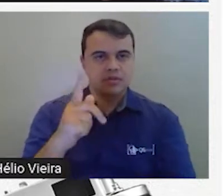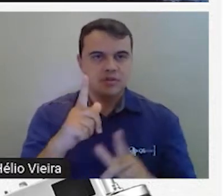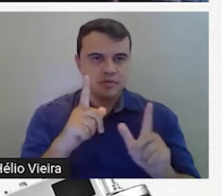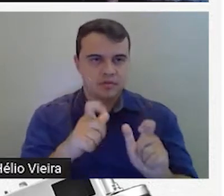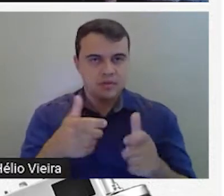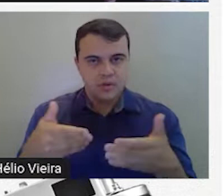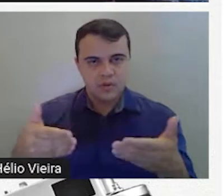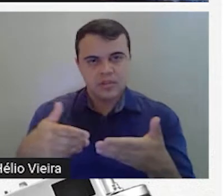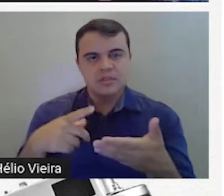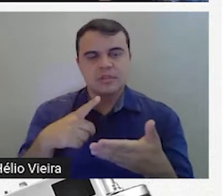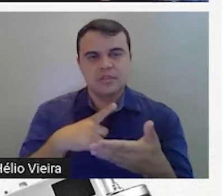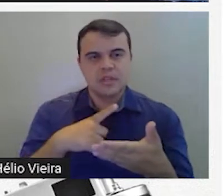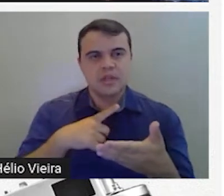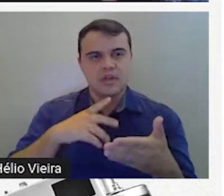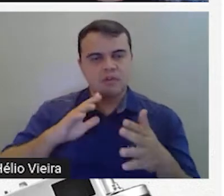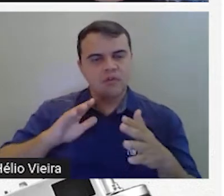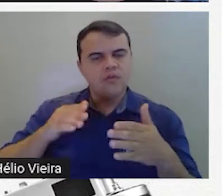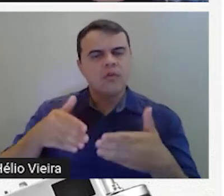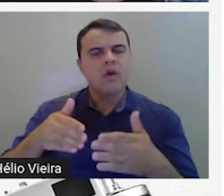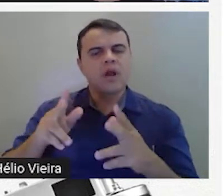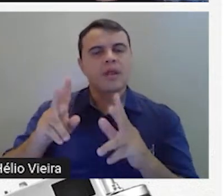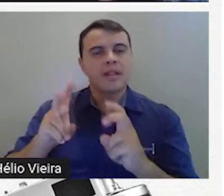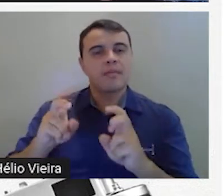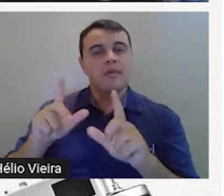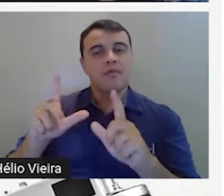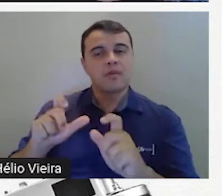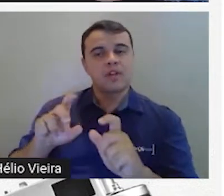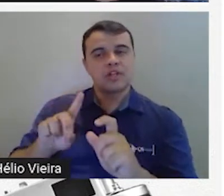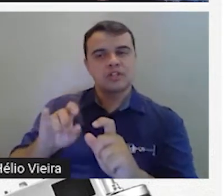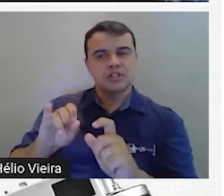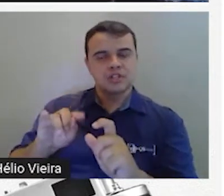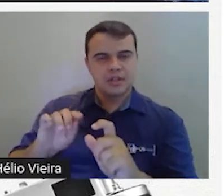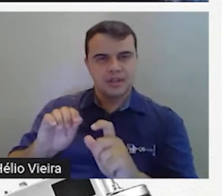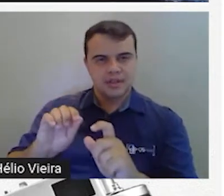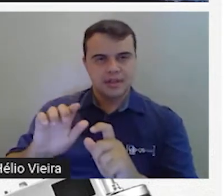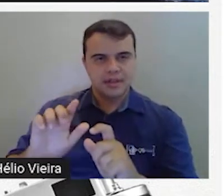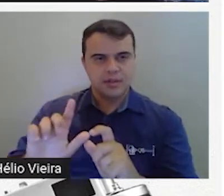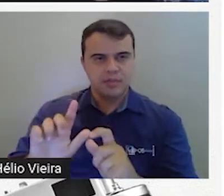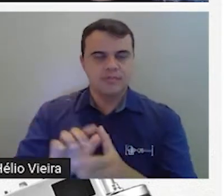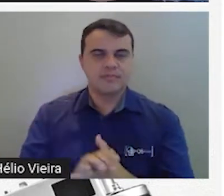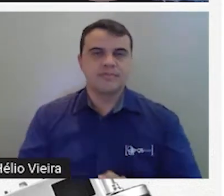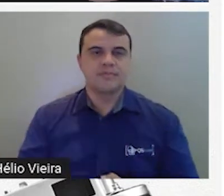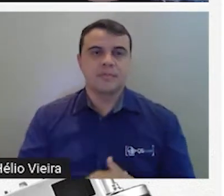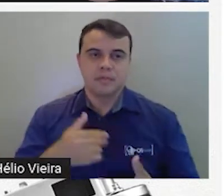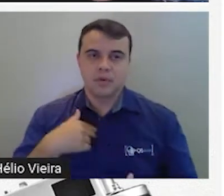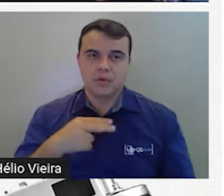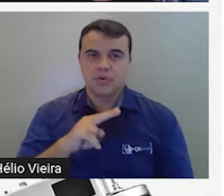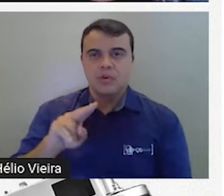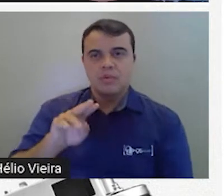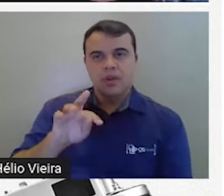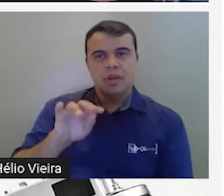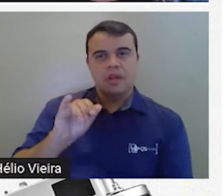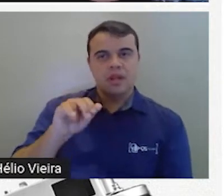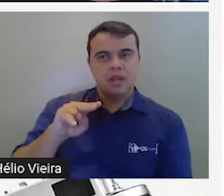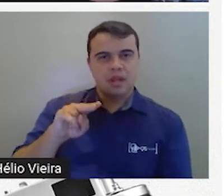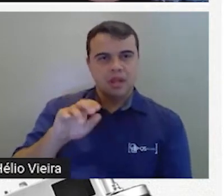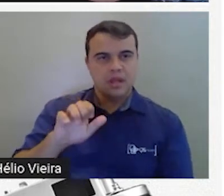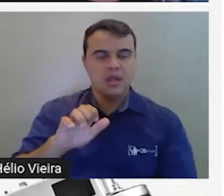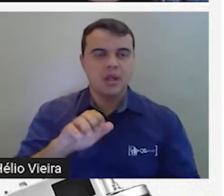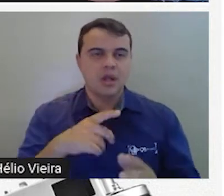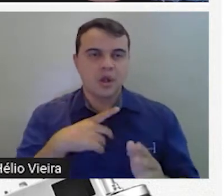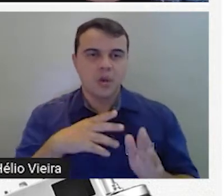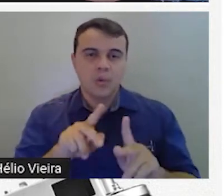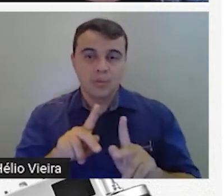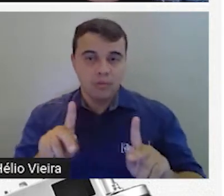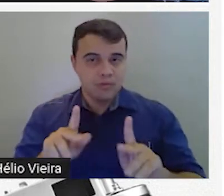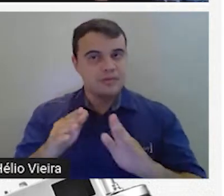de hoje, nós vamos focar um pouquinho mais sobre fotografia digital. Bom, eu sou Tayane Costa, arte educadora da Casa Fiat